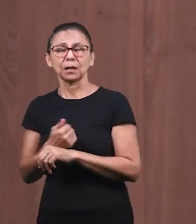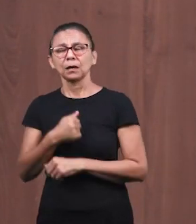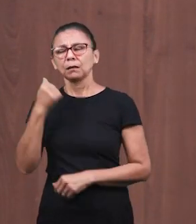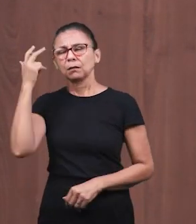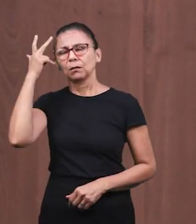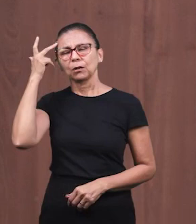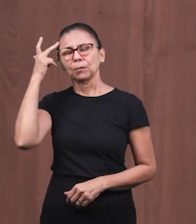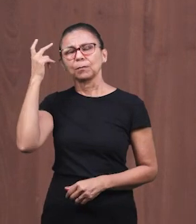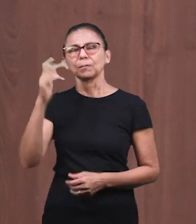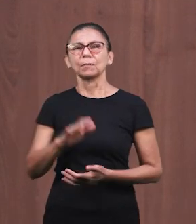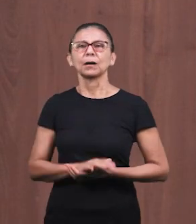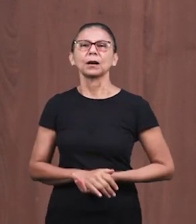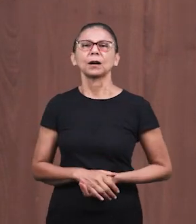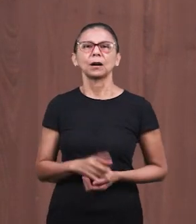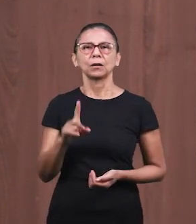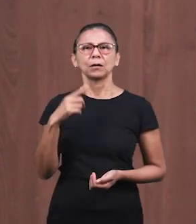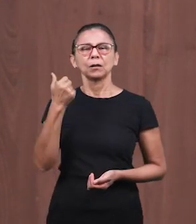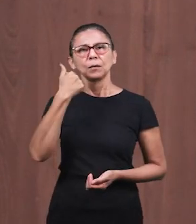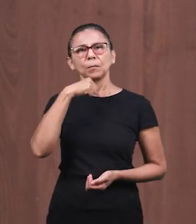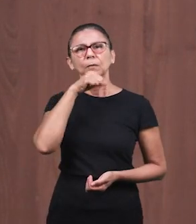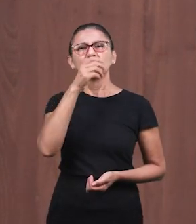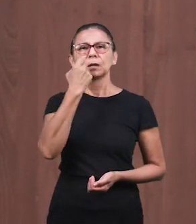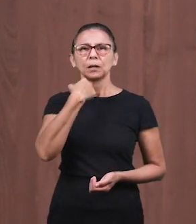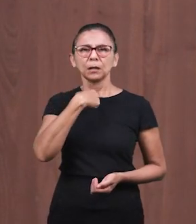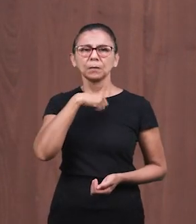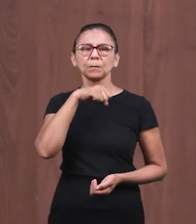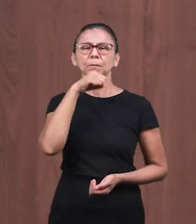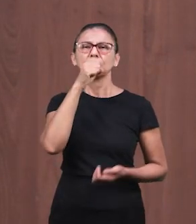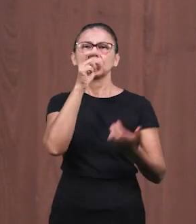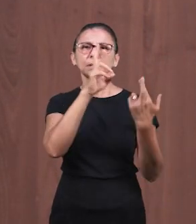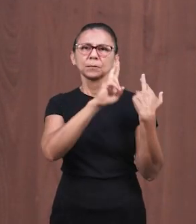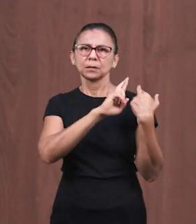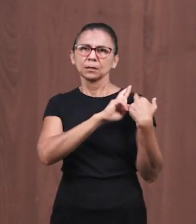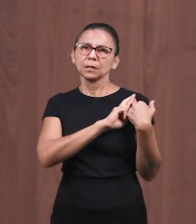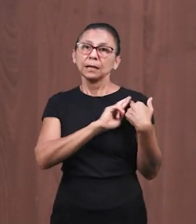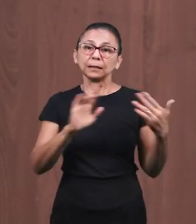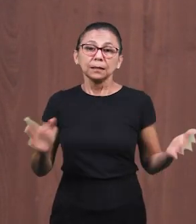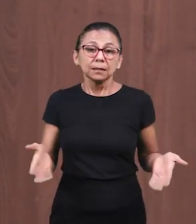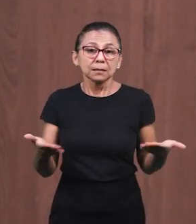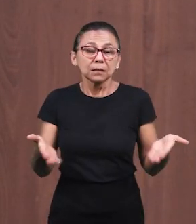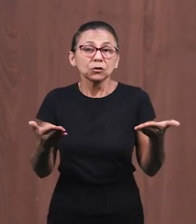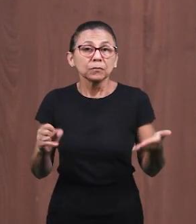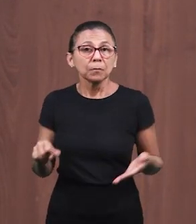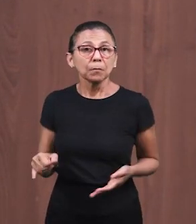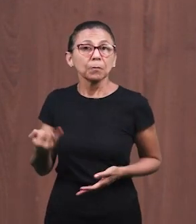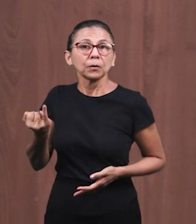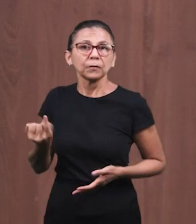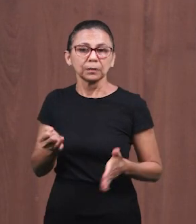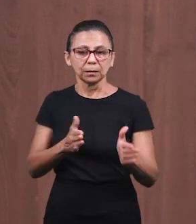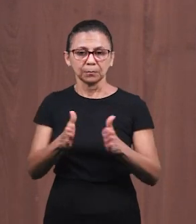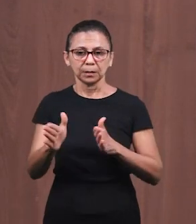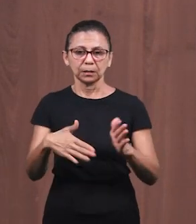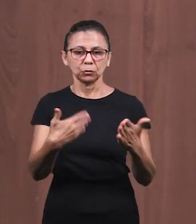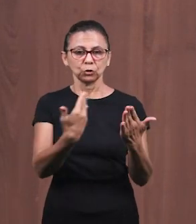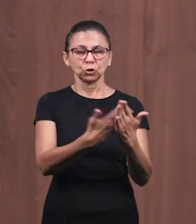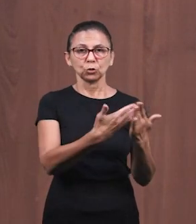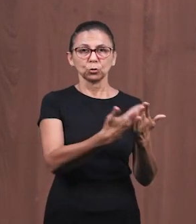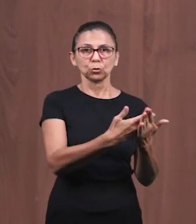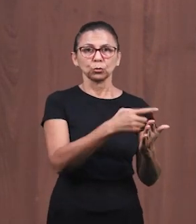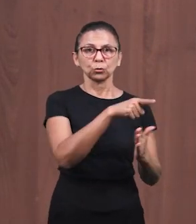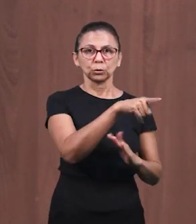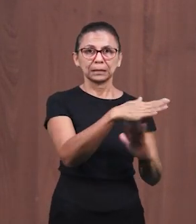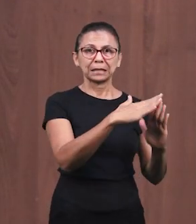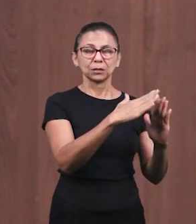a nós, mães, pais, responsáveis, incentive a aproveitar o tempo de estudo nas escolas